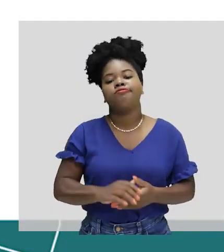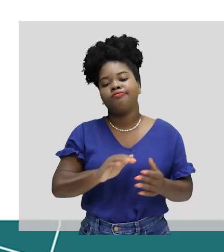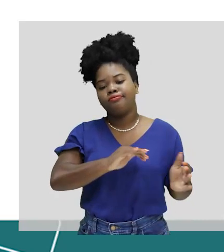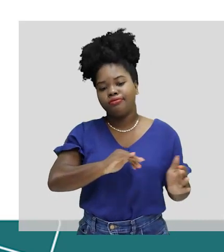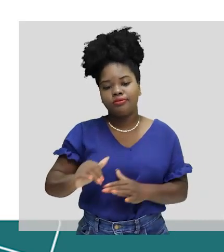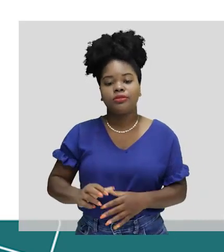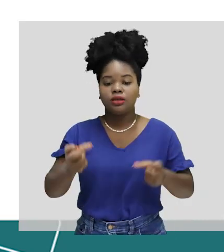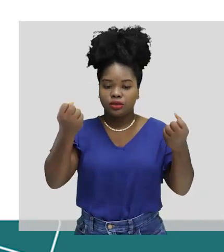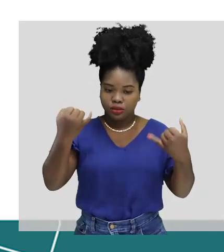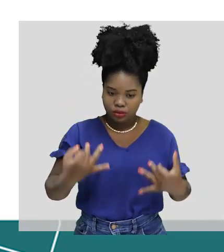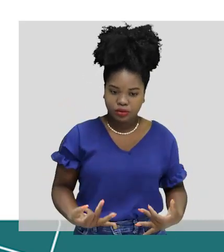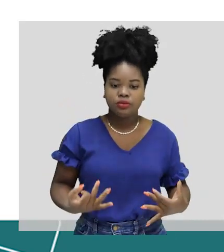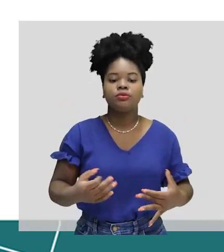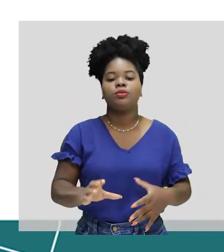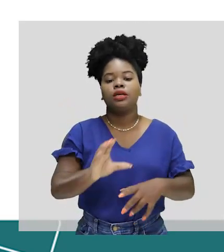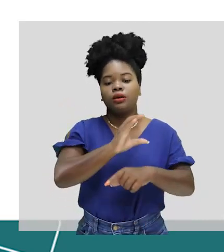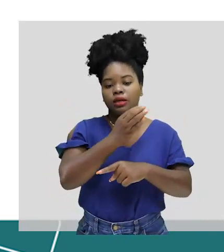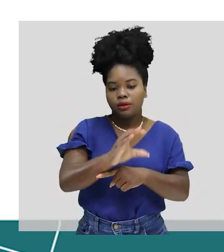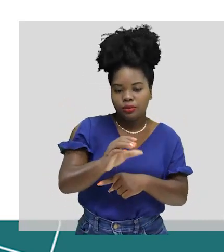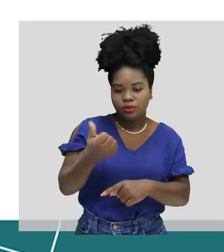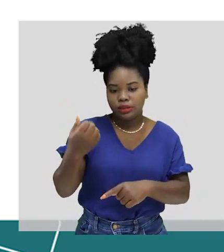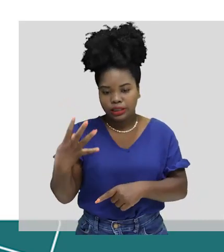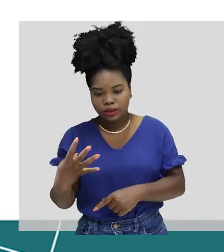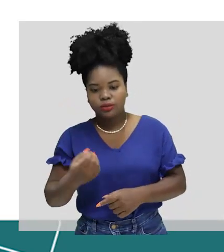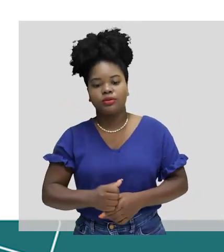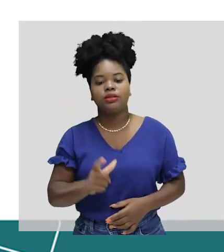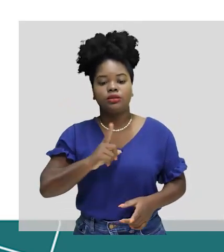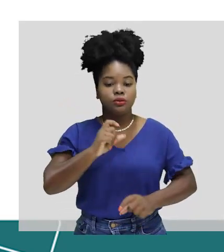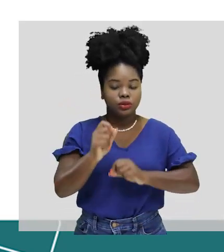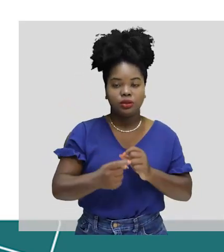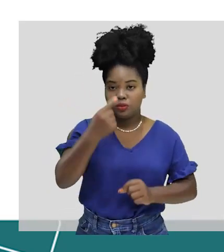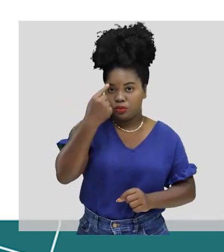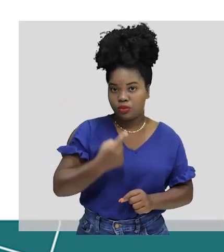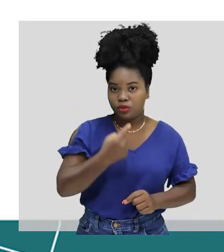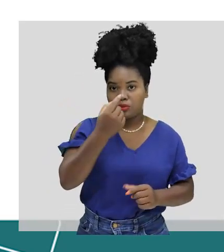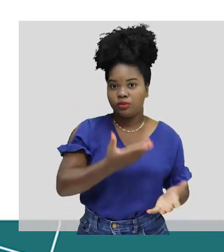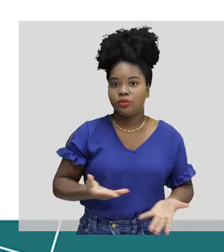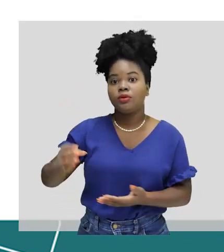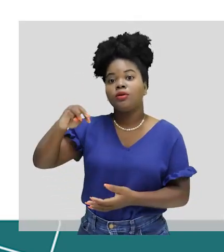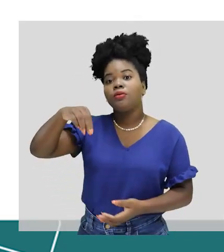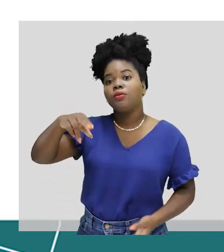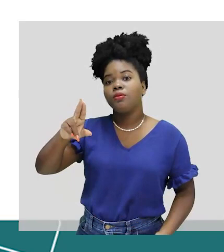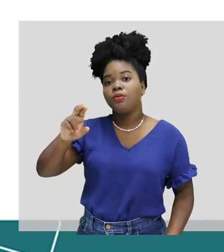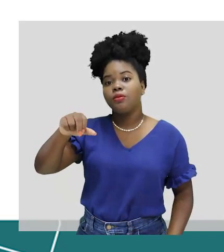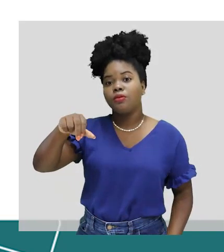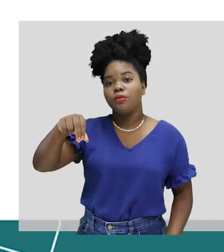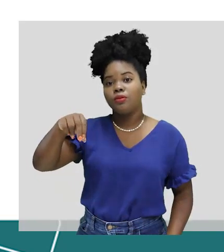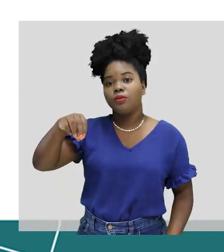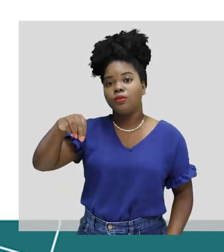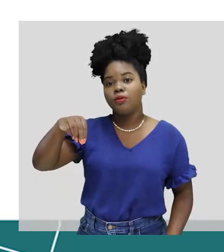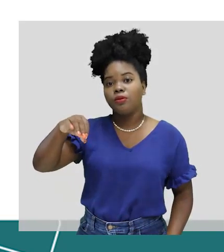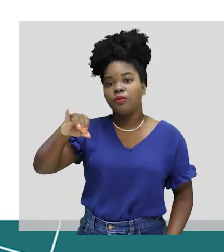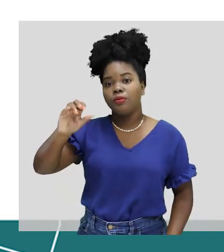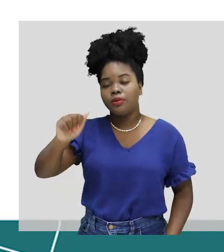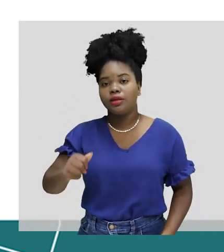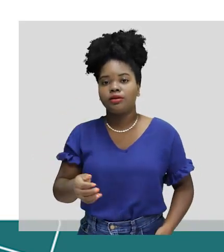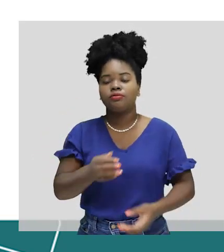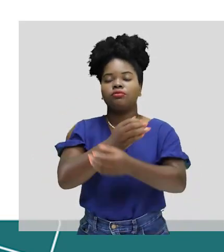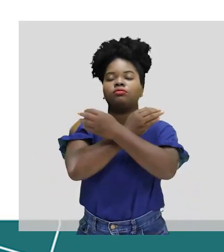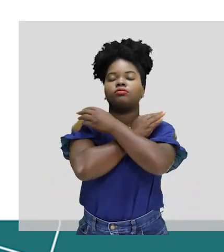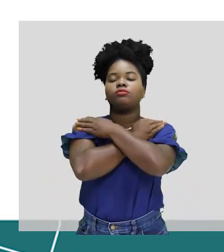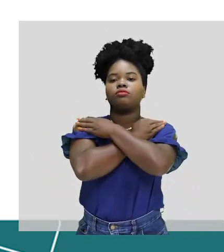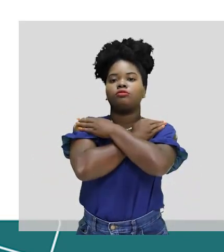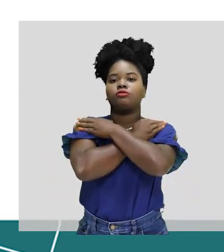falamos do carbono 14. Então nós temos aqui, certo, a figura de uma múmia. E quando há uma descoberta como essa,